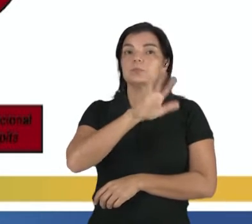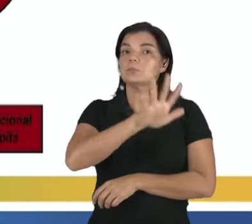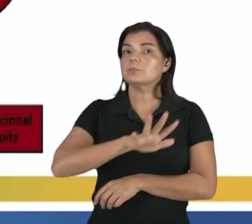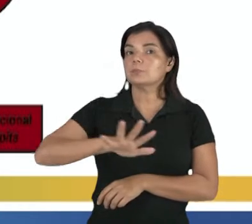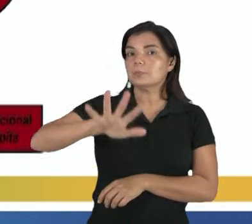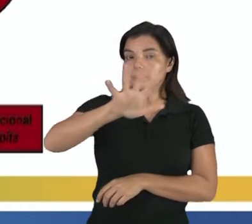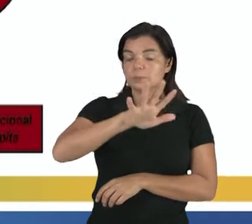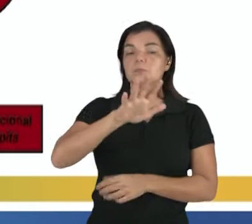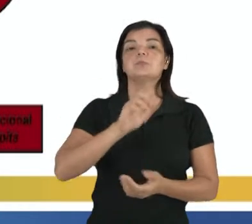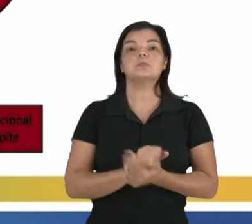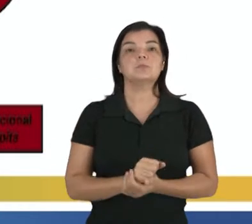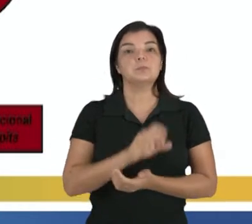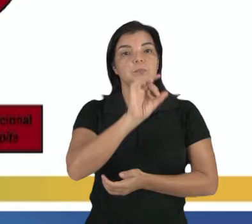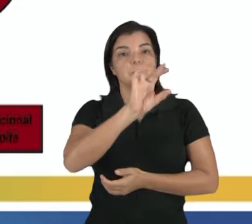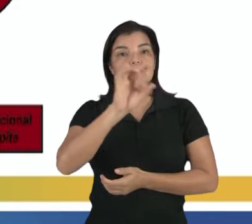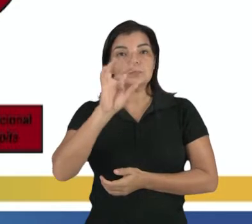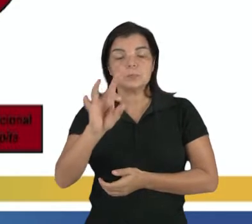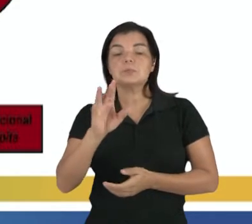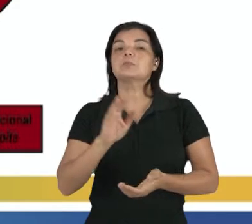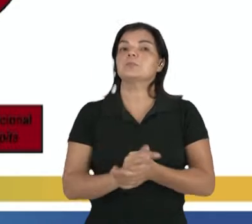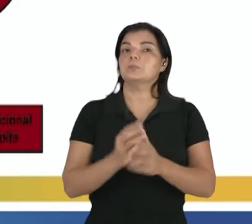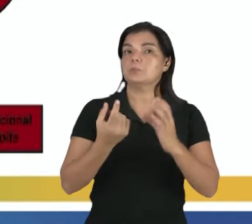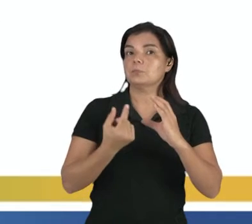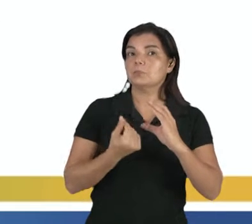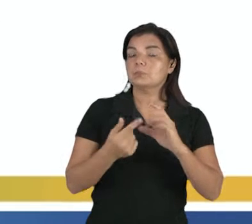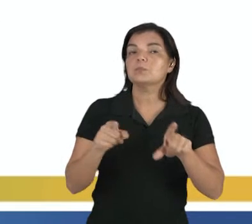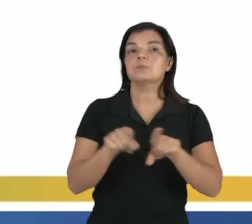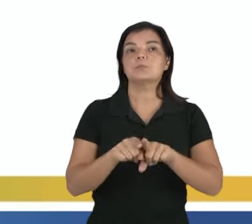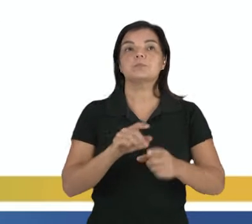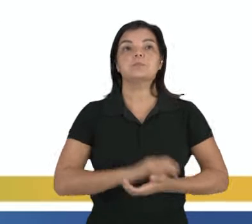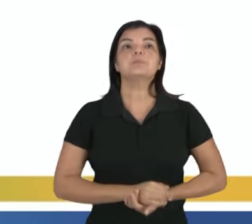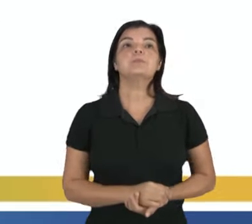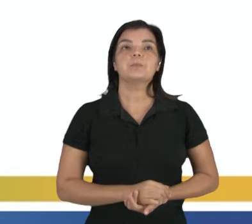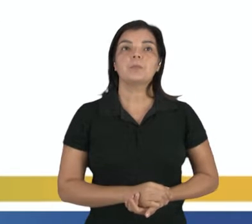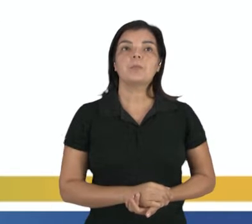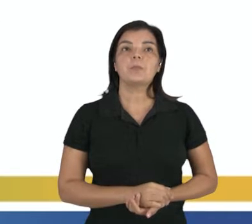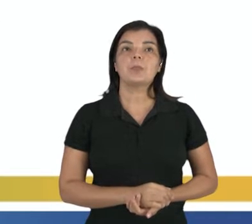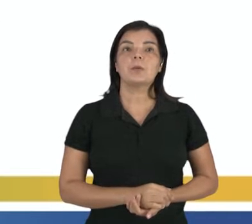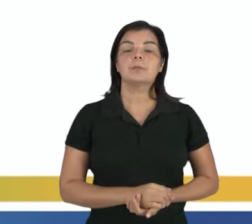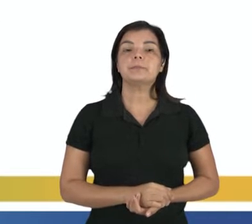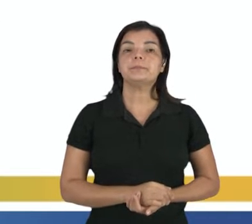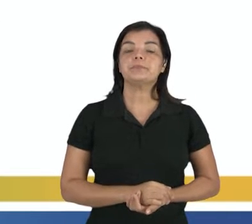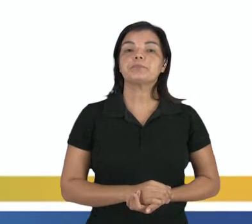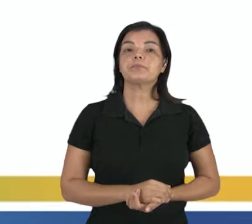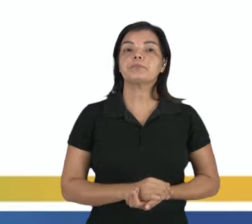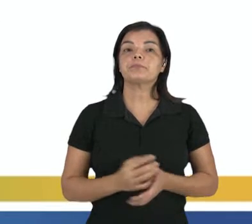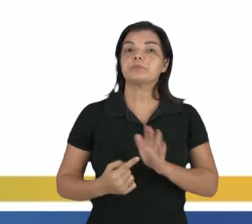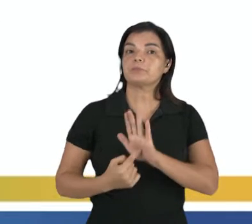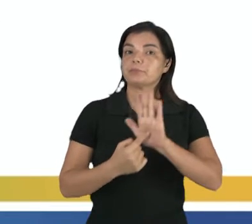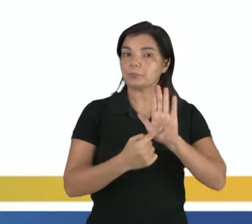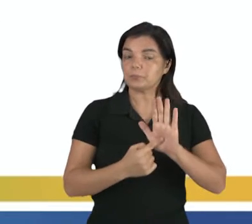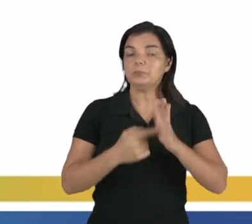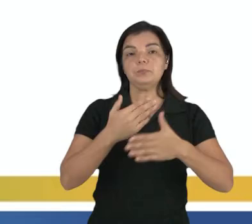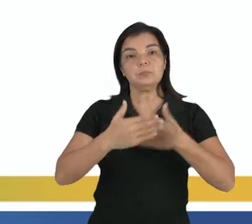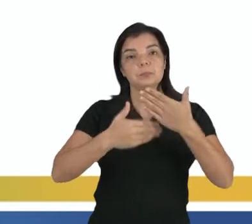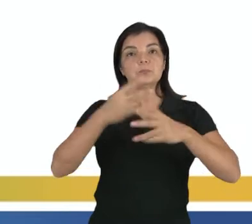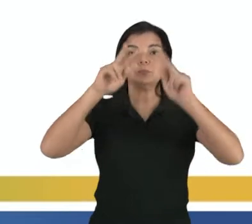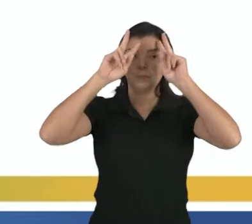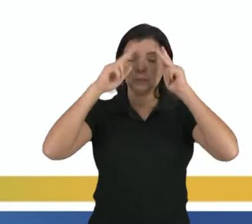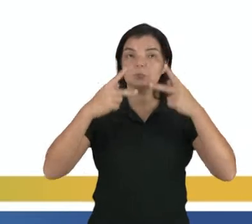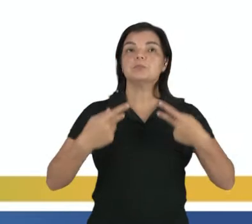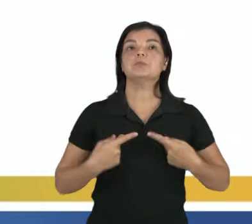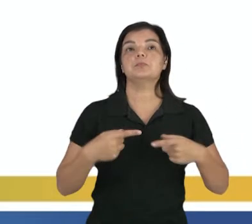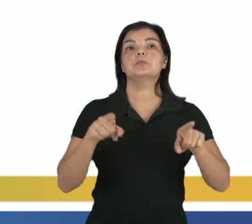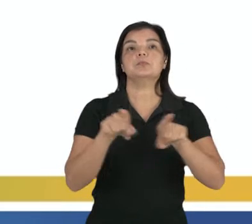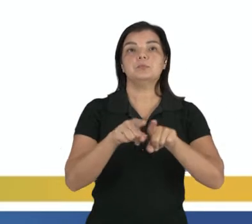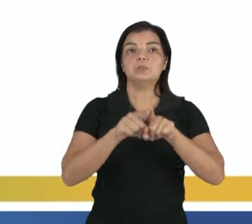nacional bruto per capita, Então, vamos lá. O Índice de Desenvolvimento Humano ele é uma